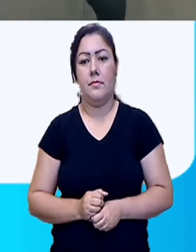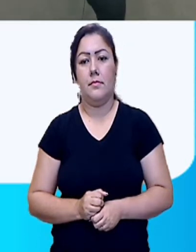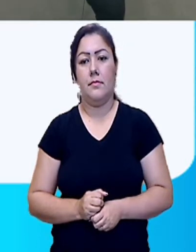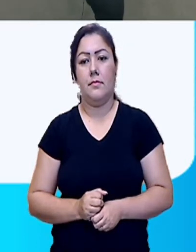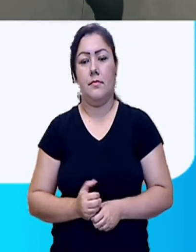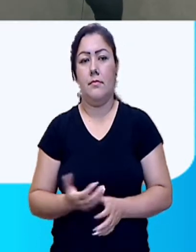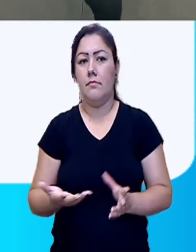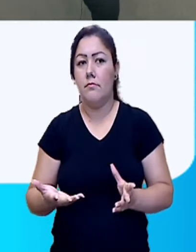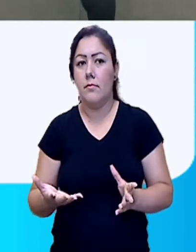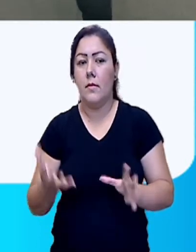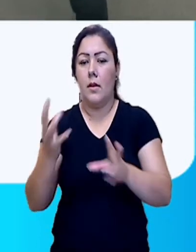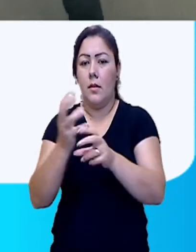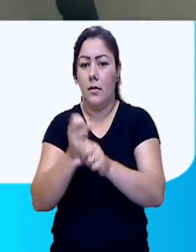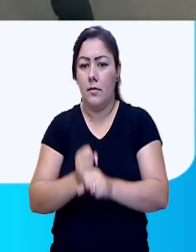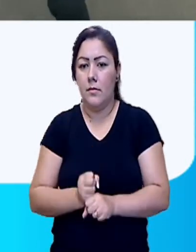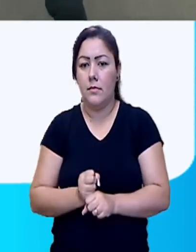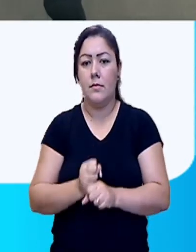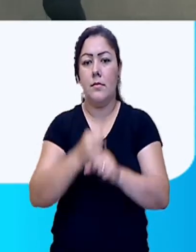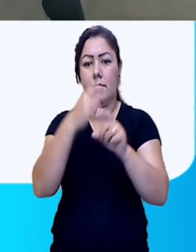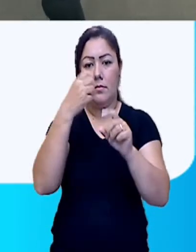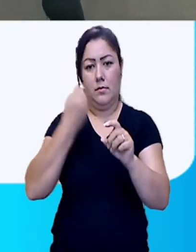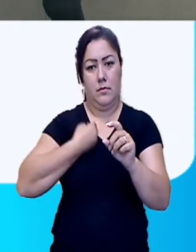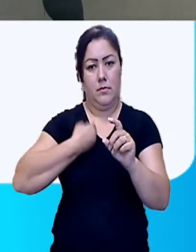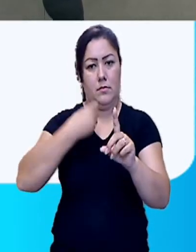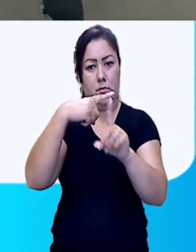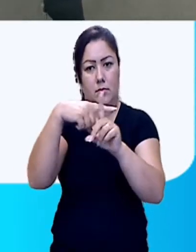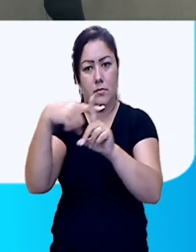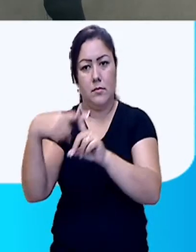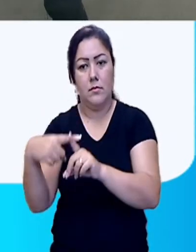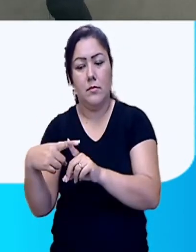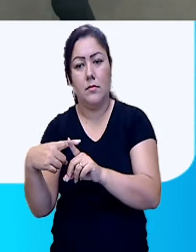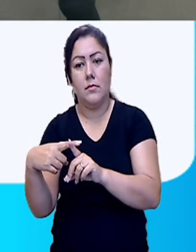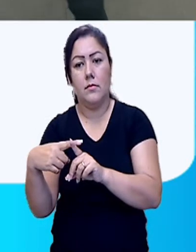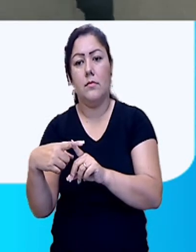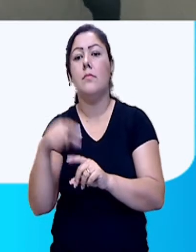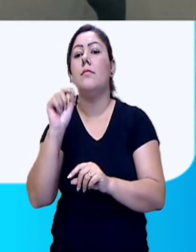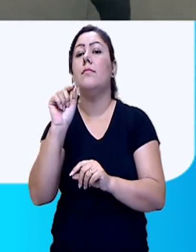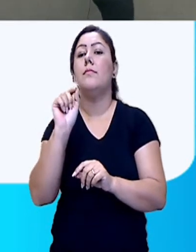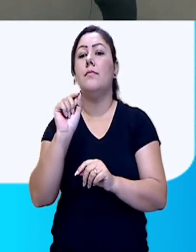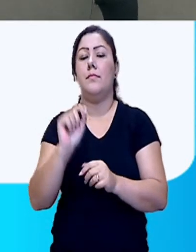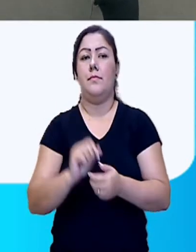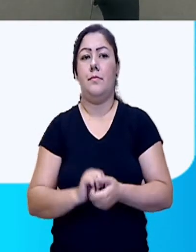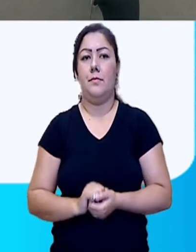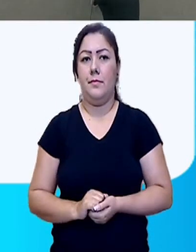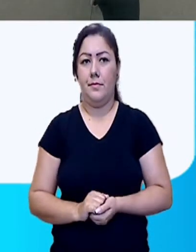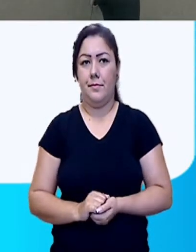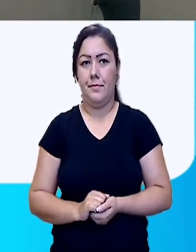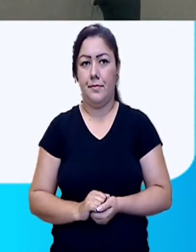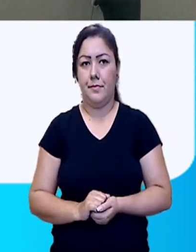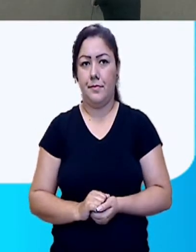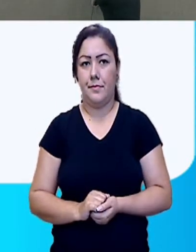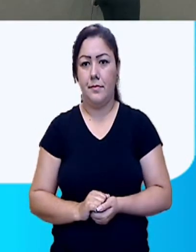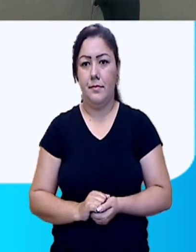450. Então, somando esses números, vamos ver quanto que eu vou obter. Olha,